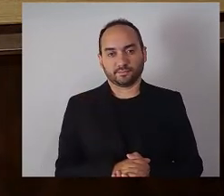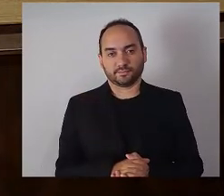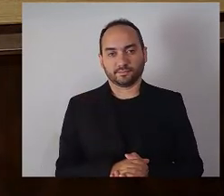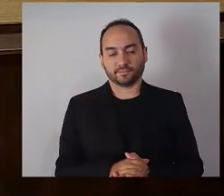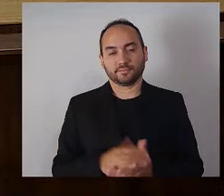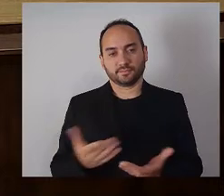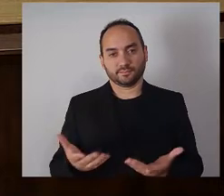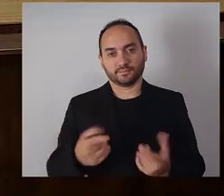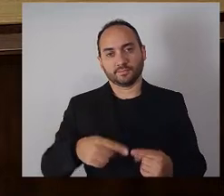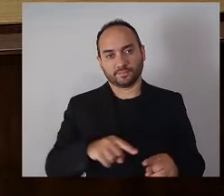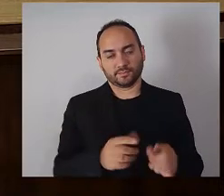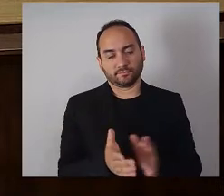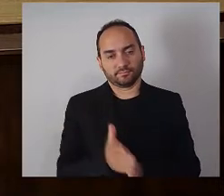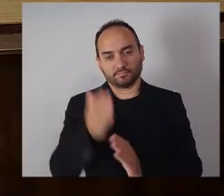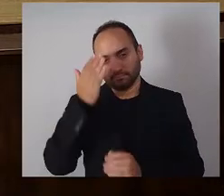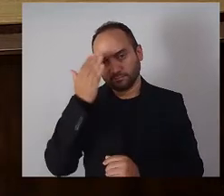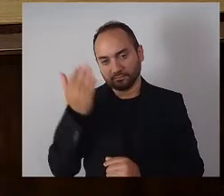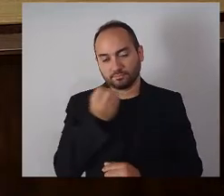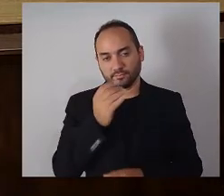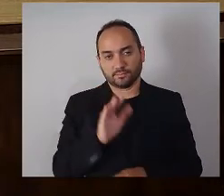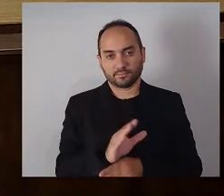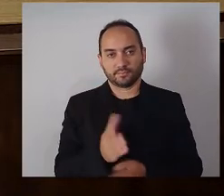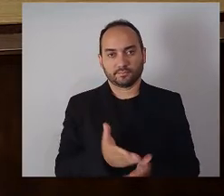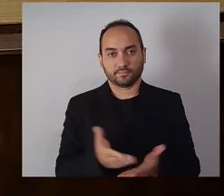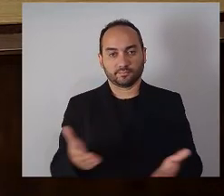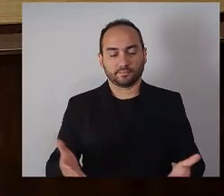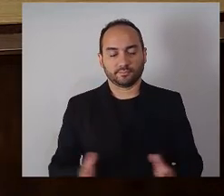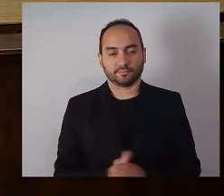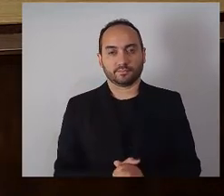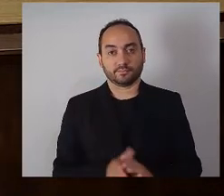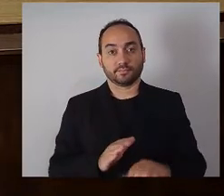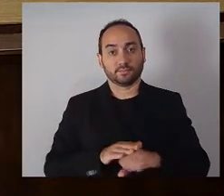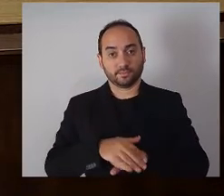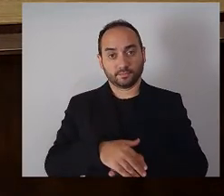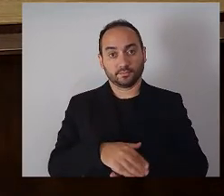a todos e uma boa tarde, né? E